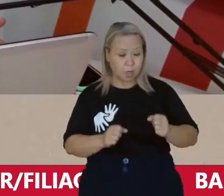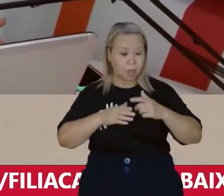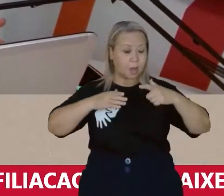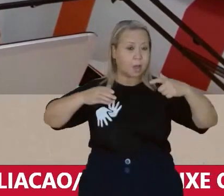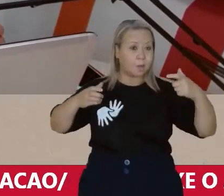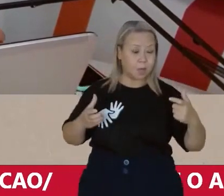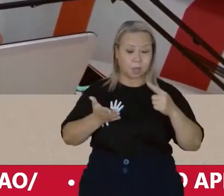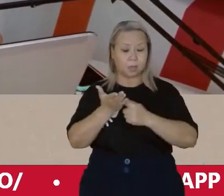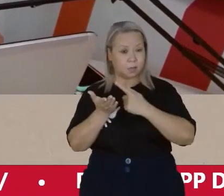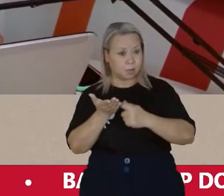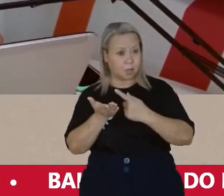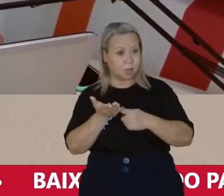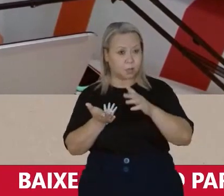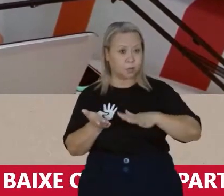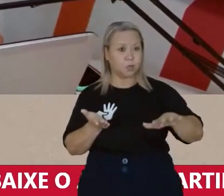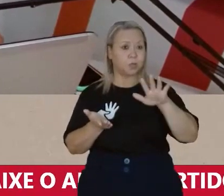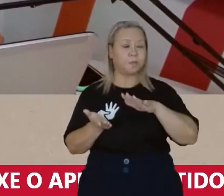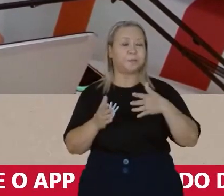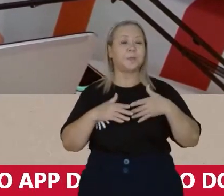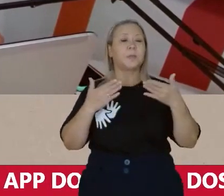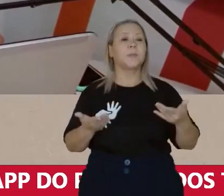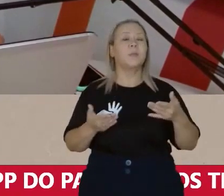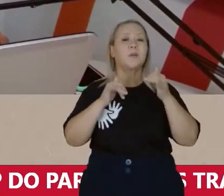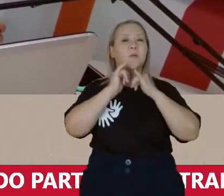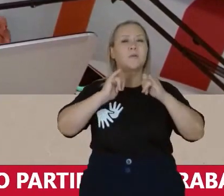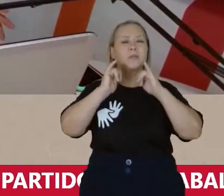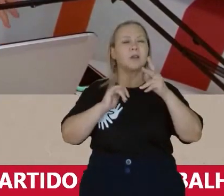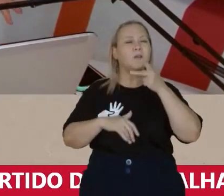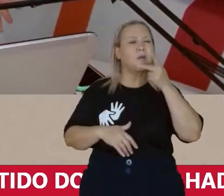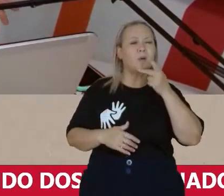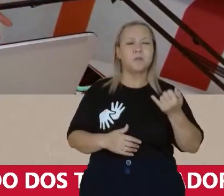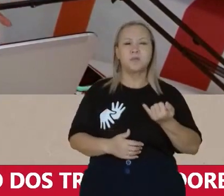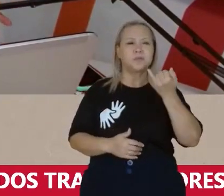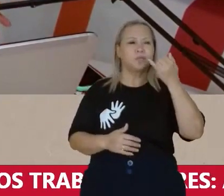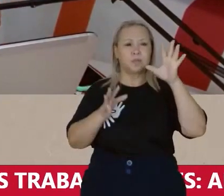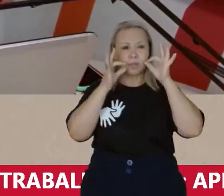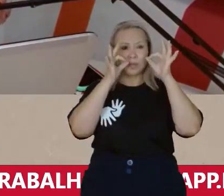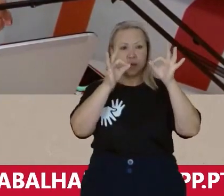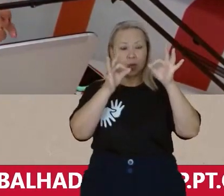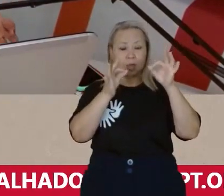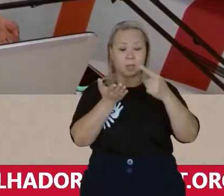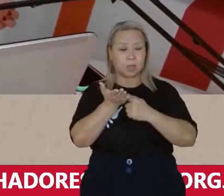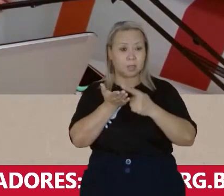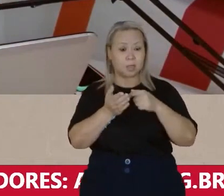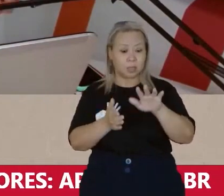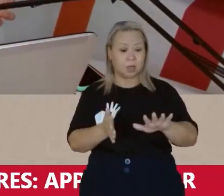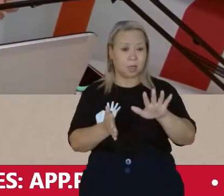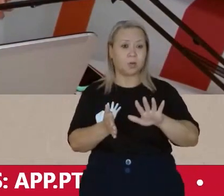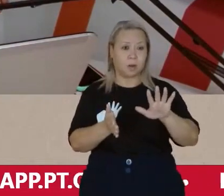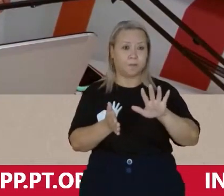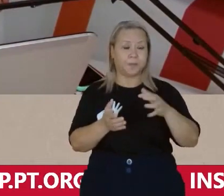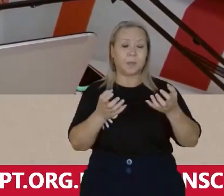ampliação da agenda. Essa parte que você mencionou, que eu achei super interessante, dessa agenda regional. Eu